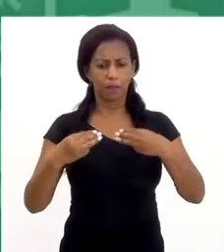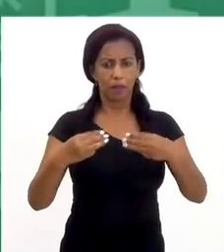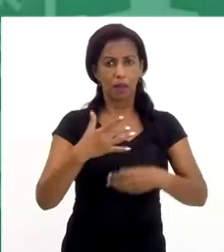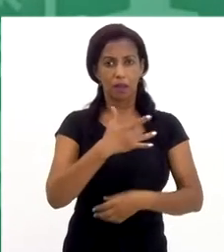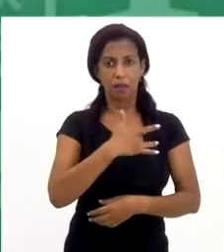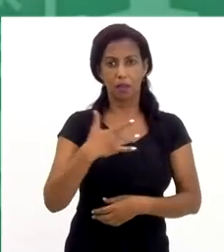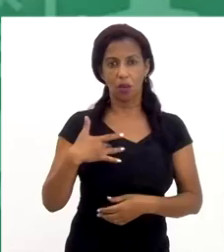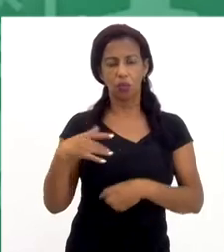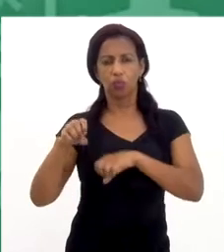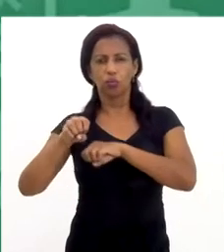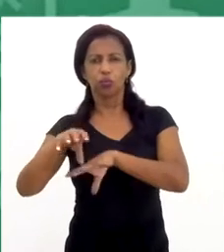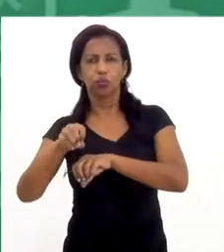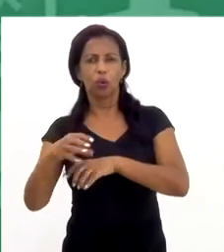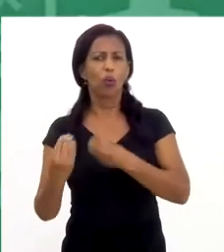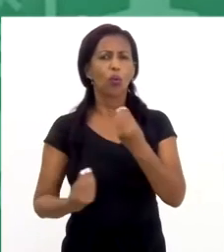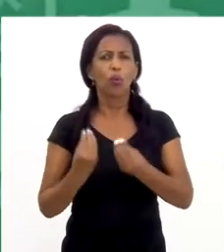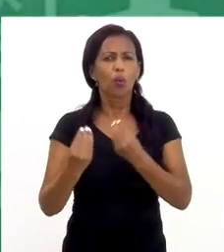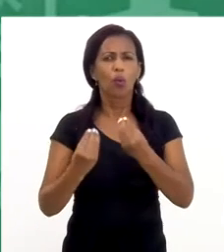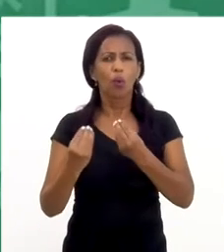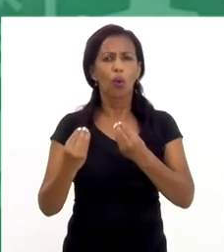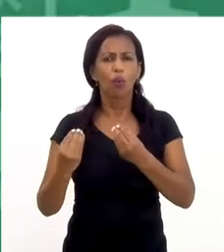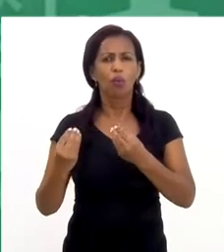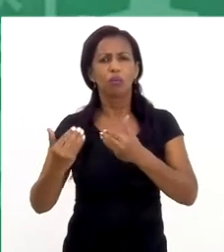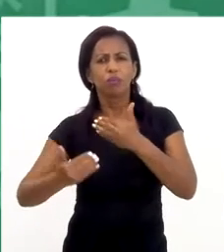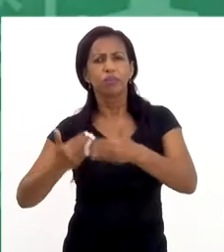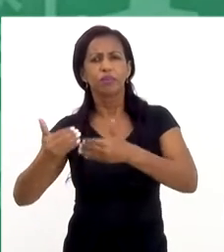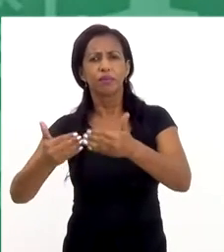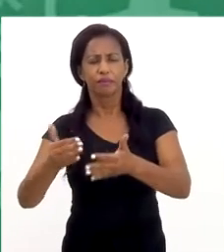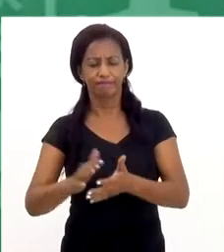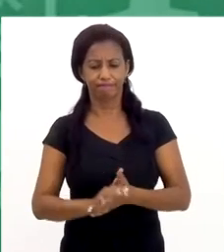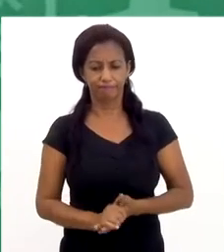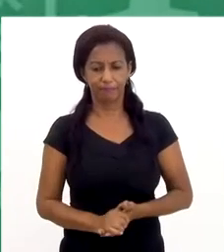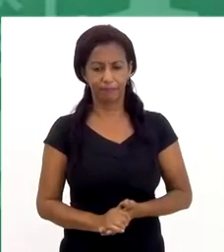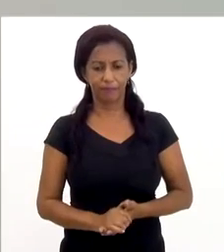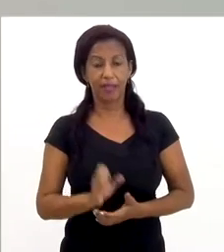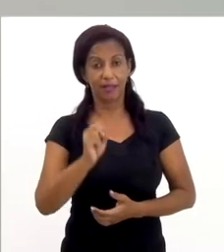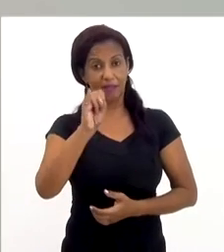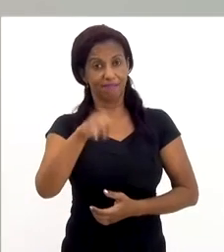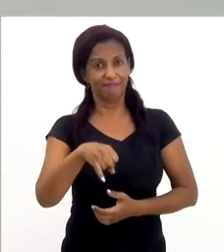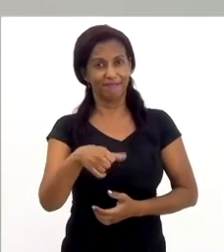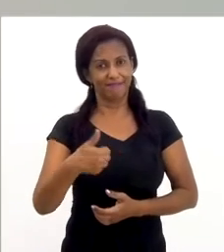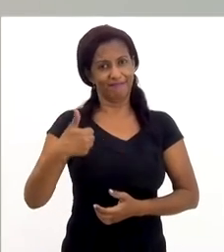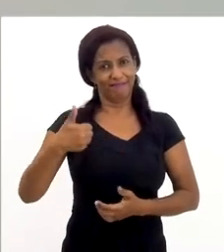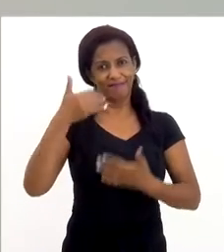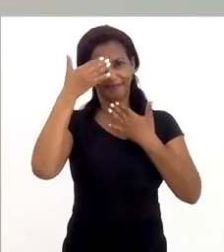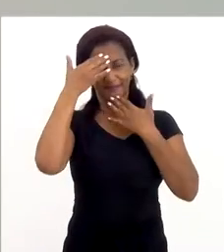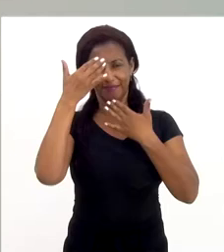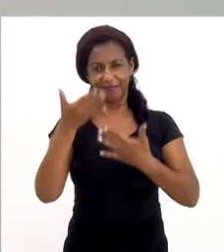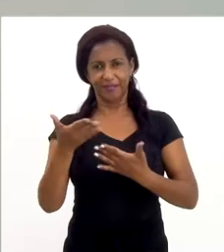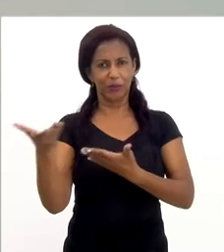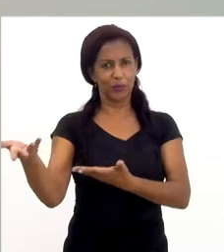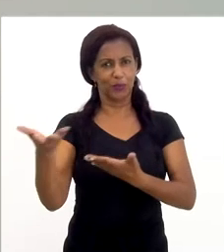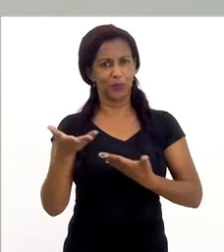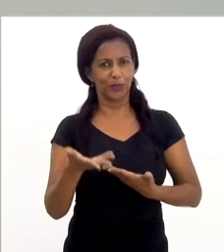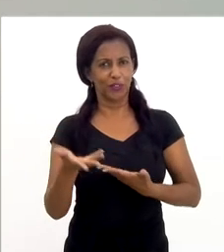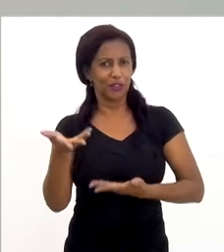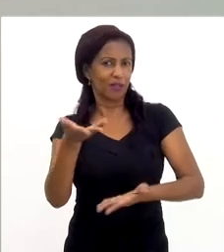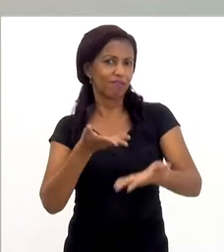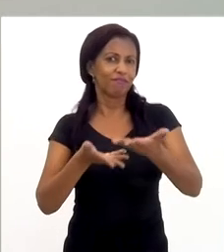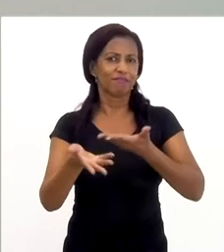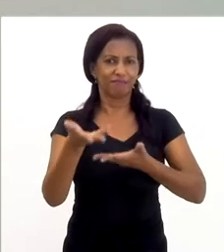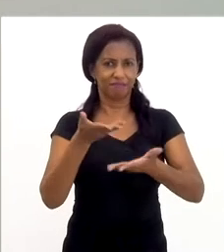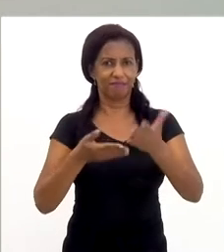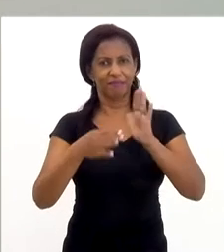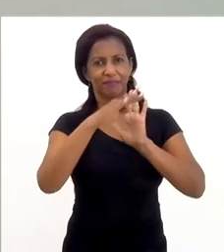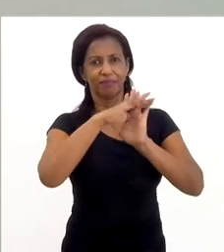Saúde o Ministério da Educação conta um pouquinho pra gente como é que foi esse processo simples e o primeiro gostaria de agradecer meu convite está